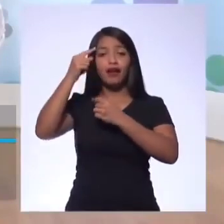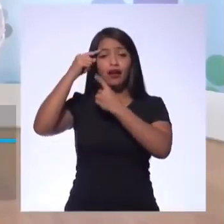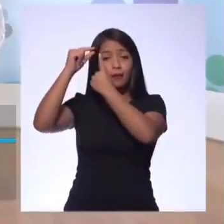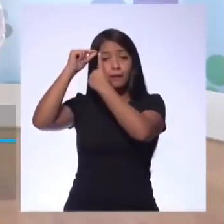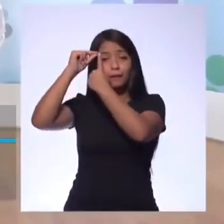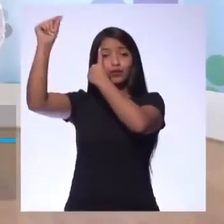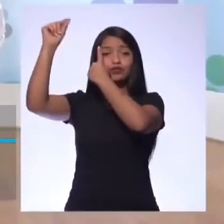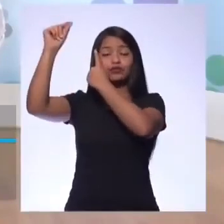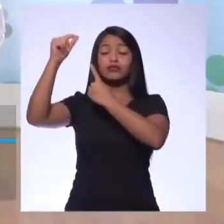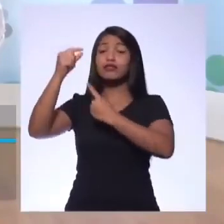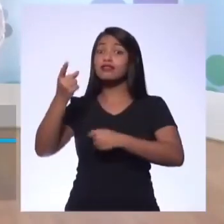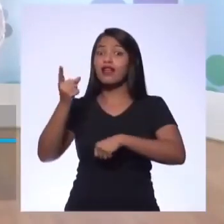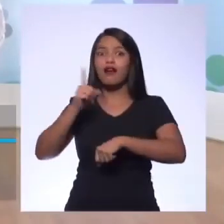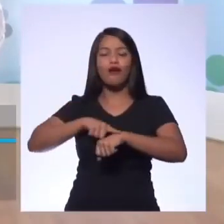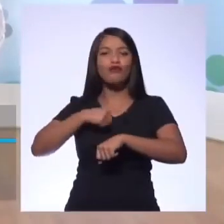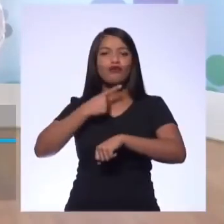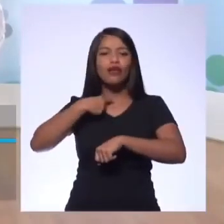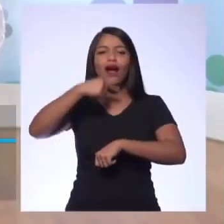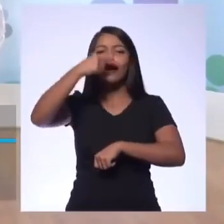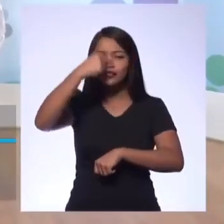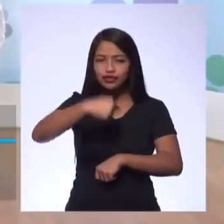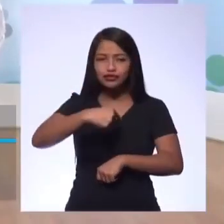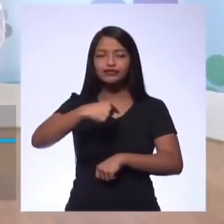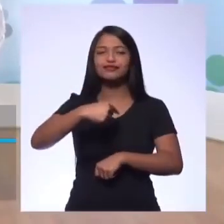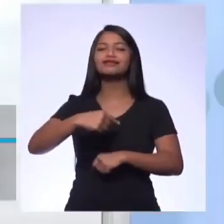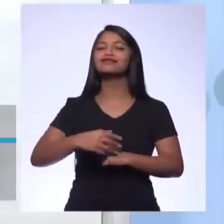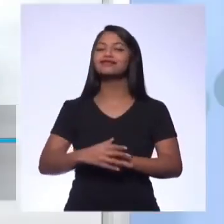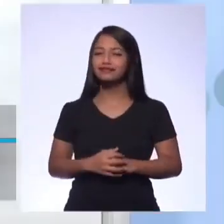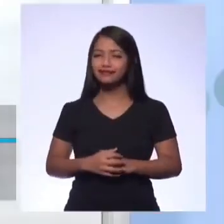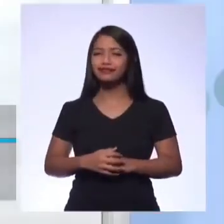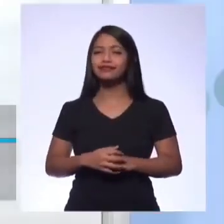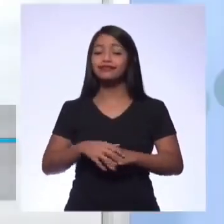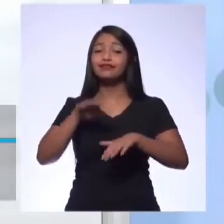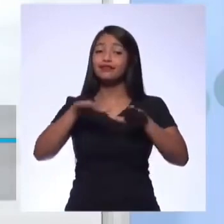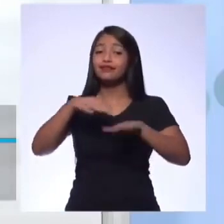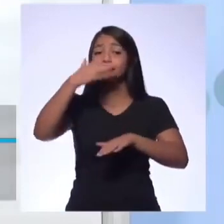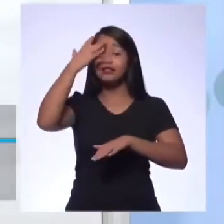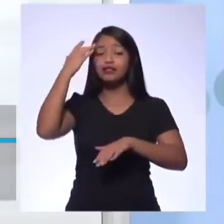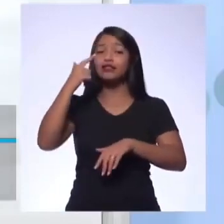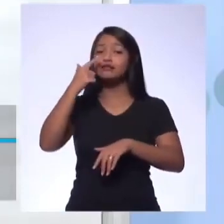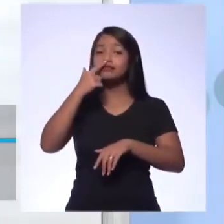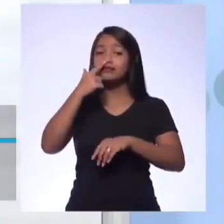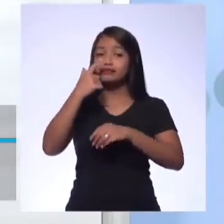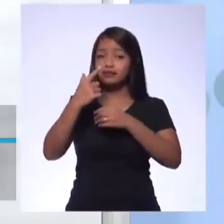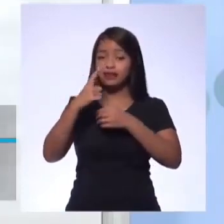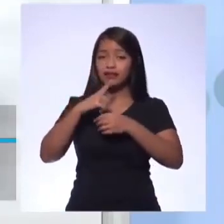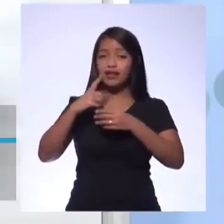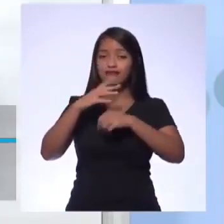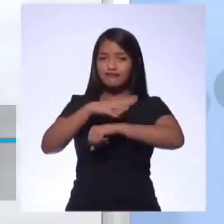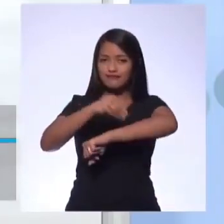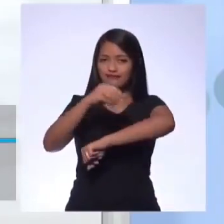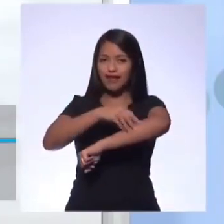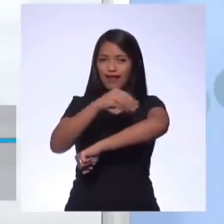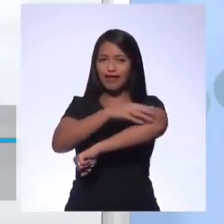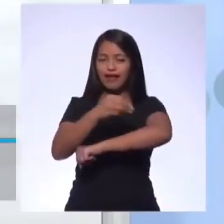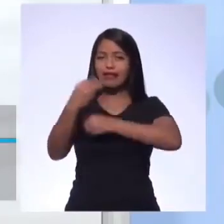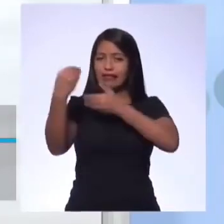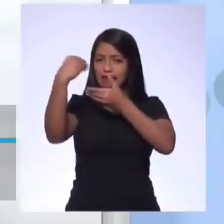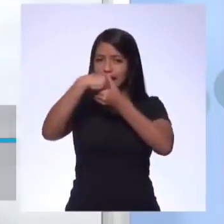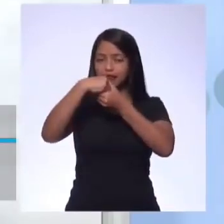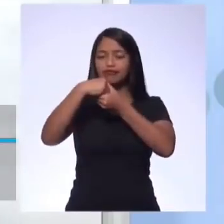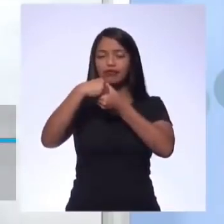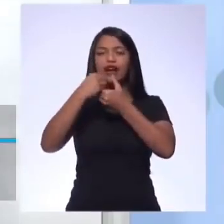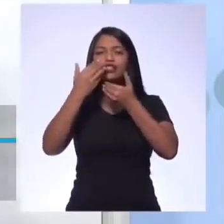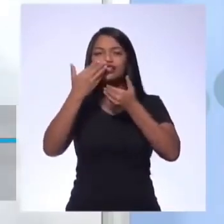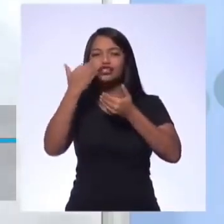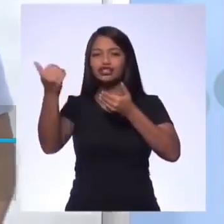Você puxa também, tem pessoas que você começa a tirar os pelinhos dentro do nariz para fazer uma higiene ali e tal, porque os pelos começam a crescer muito, e aí